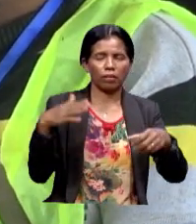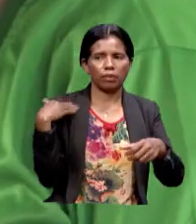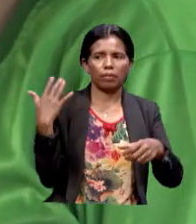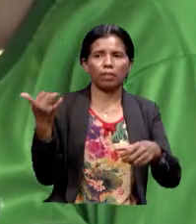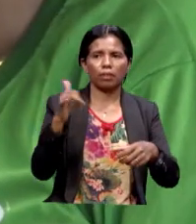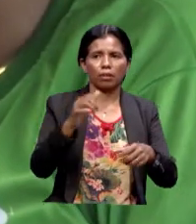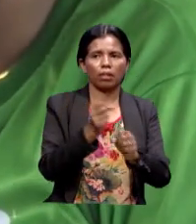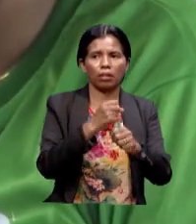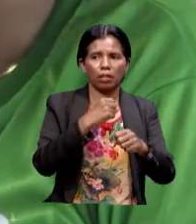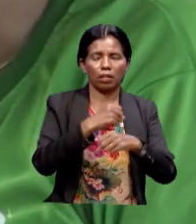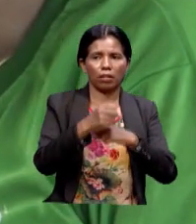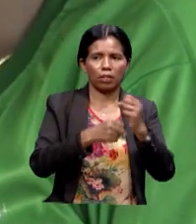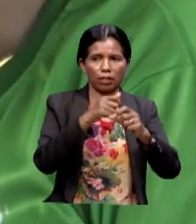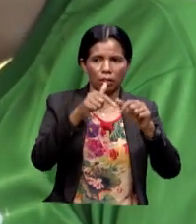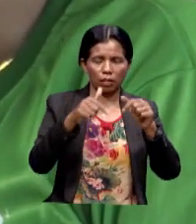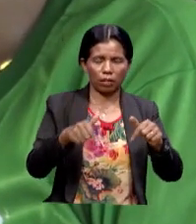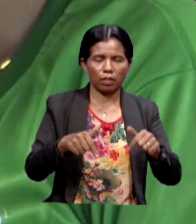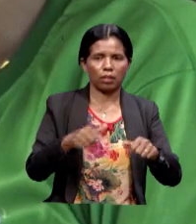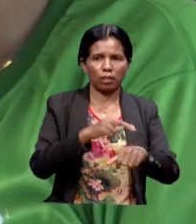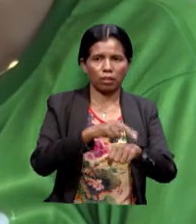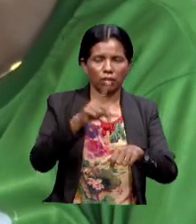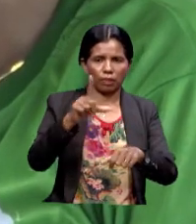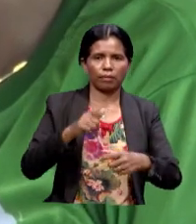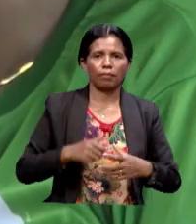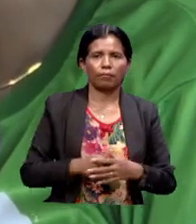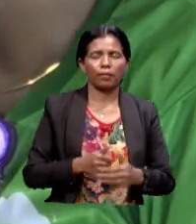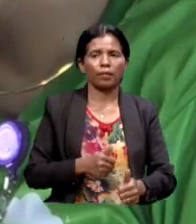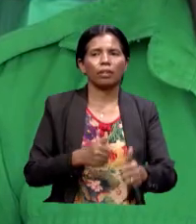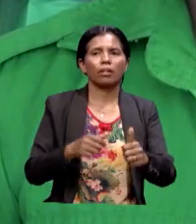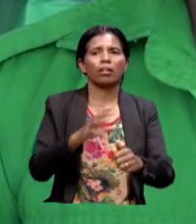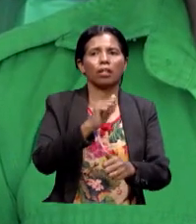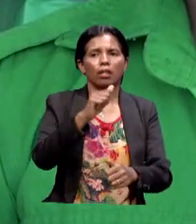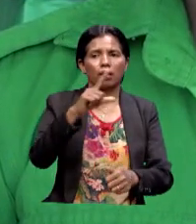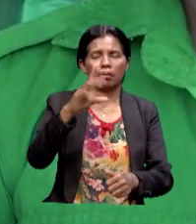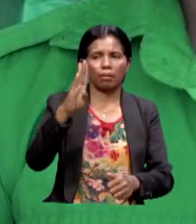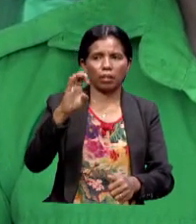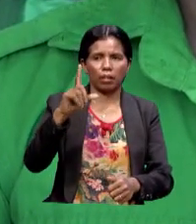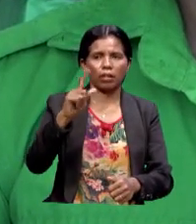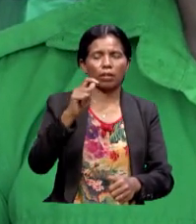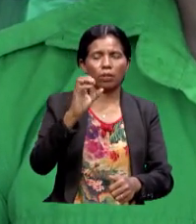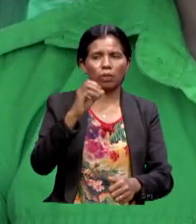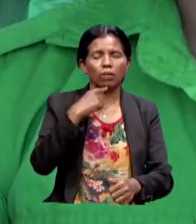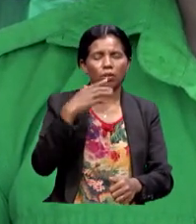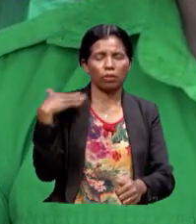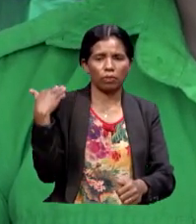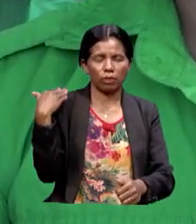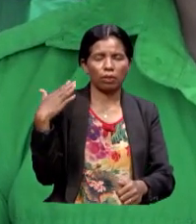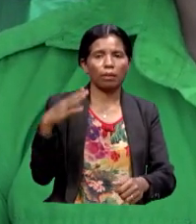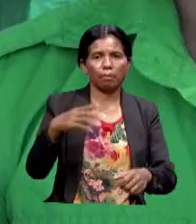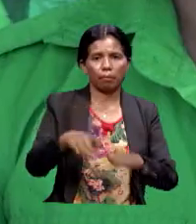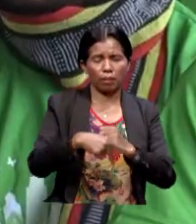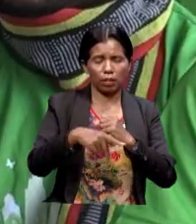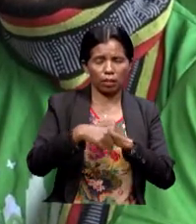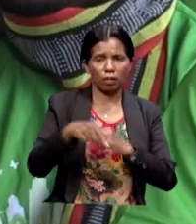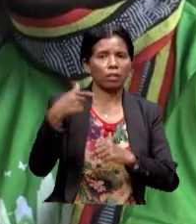ne behala una durante né, e a território nacional. O porta-voz Alberto de Araújo Reis, Juventude Partidos Verdes de Timor,